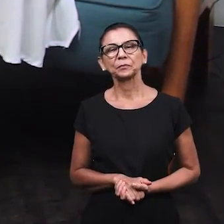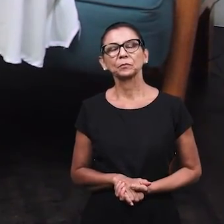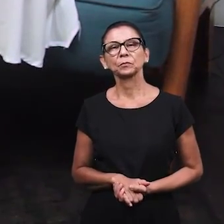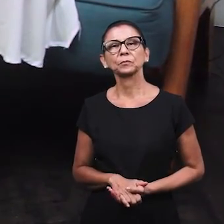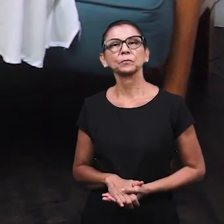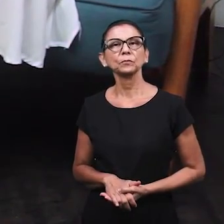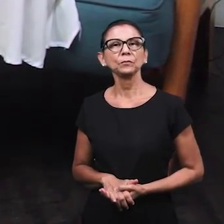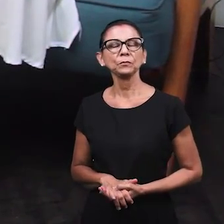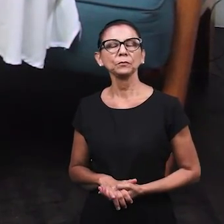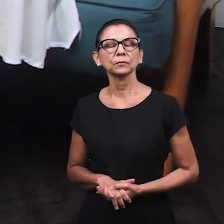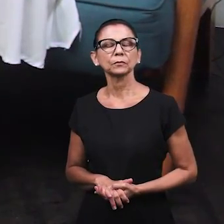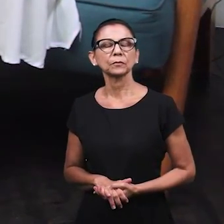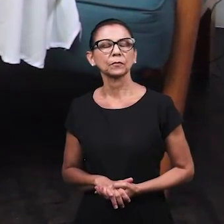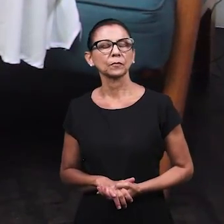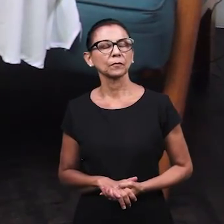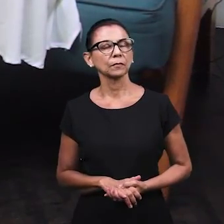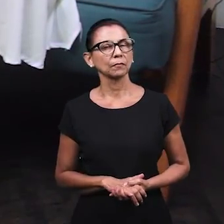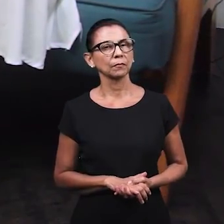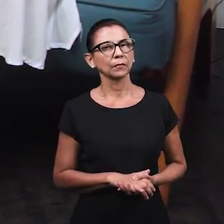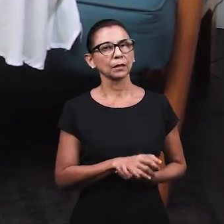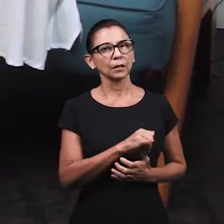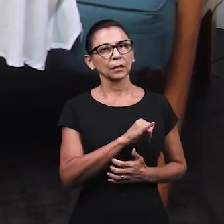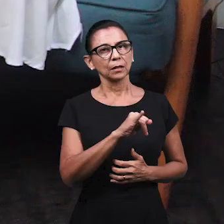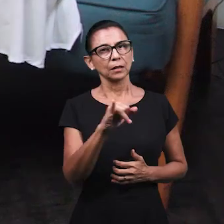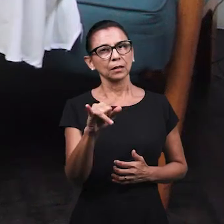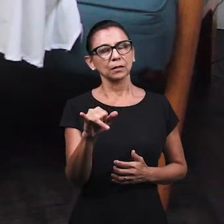Eu quero compartilhar com você que nos assiste